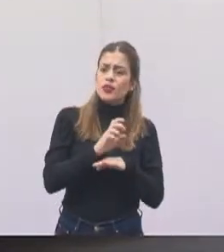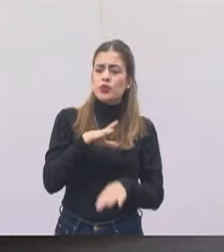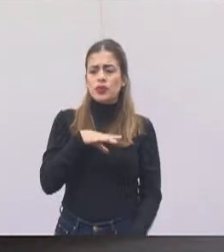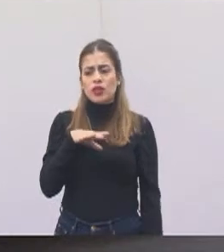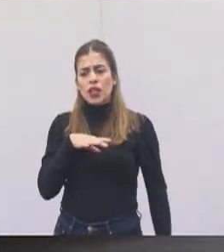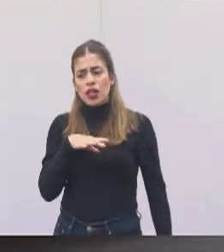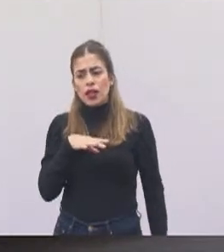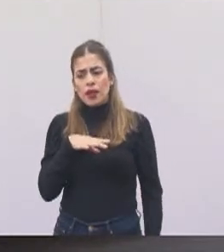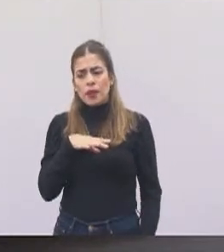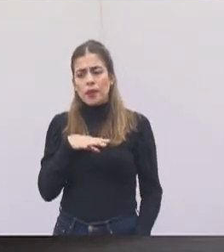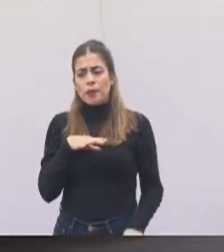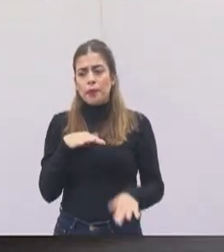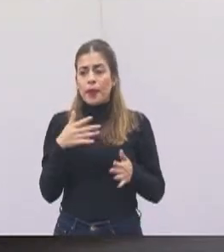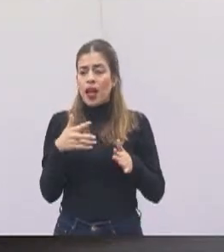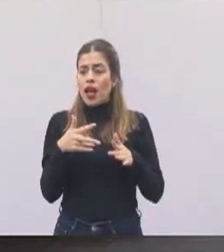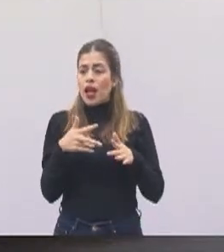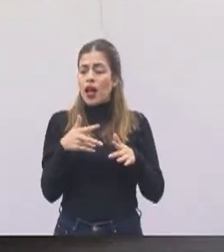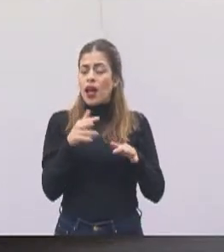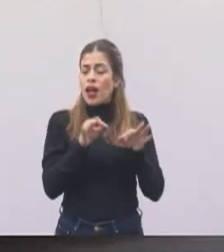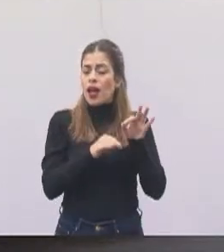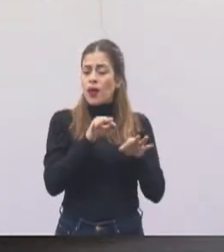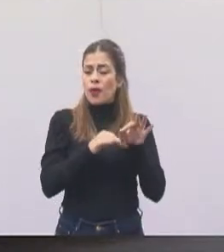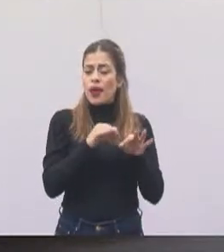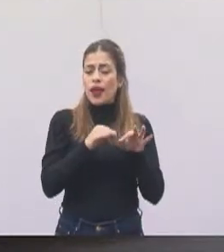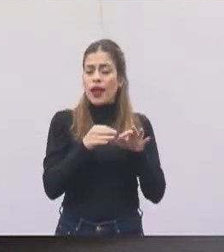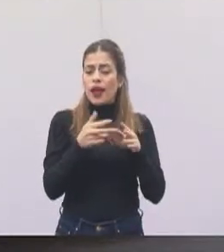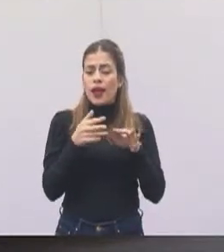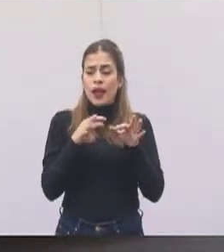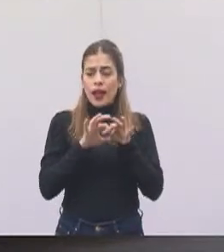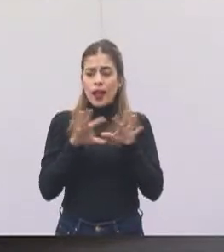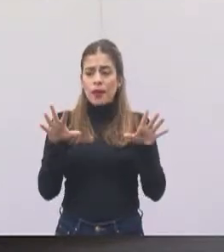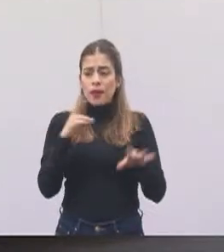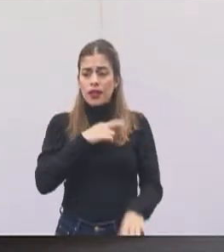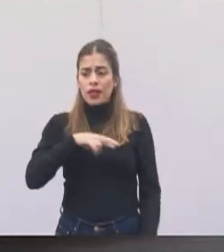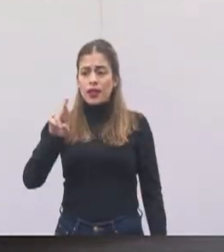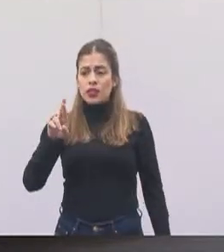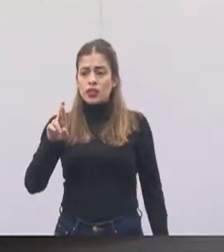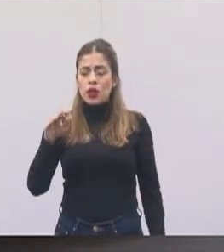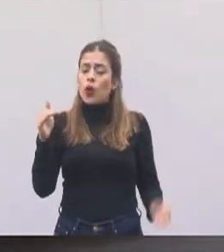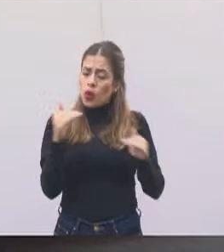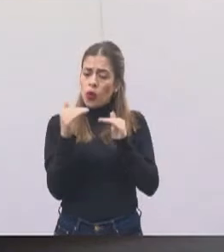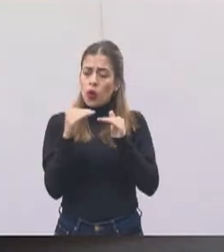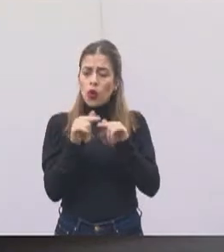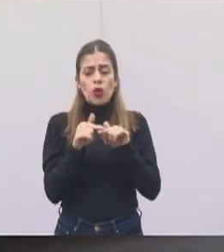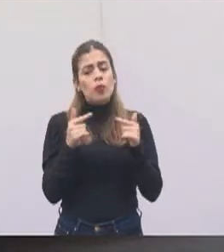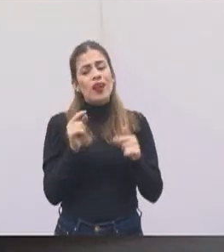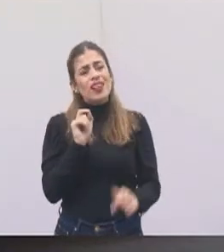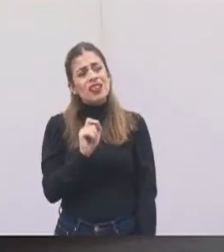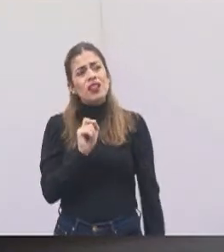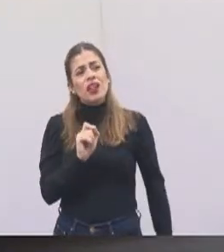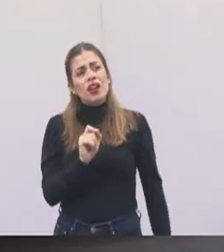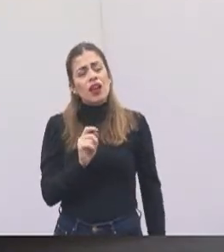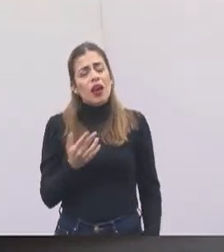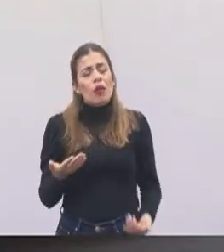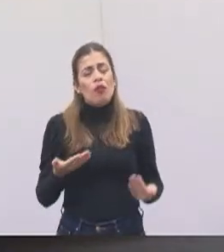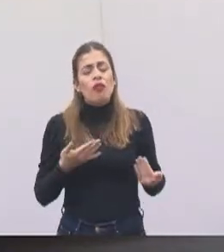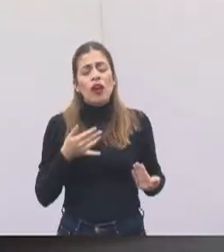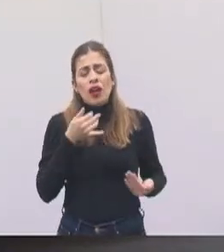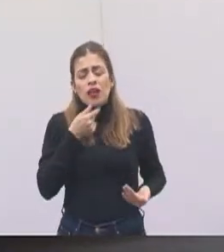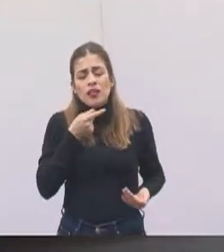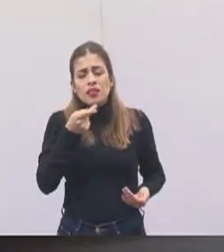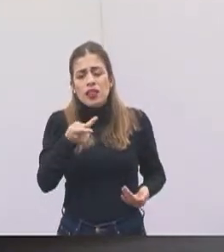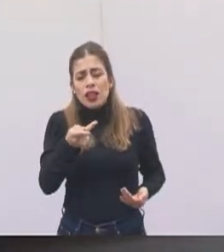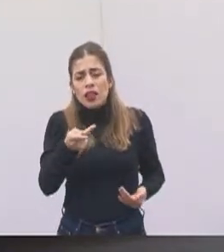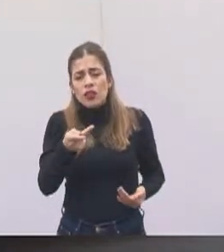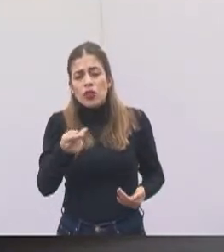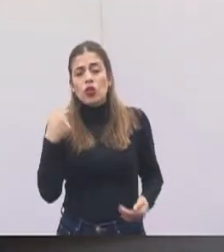para regular a liberdade religiosa. Eu até concordo, não é? Agora, o que eu estou dizendo aqui é que nós,